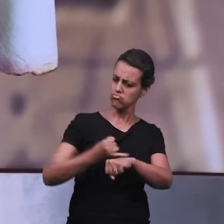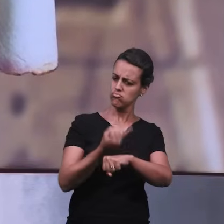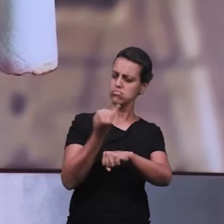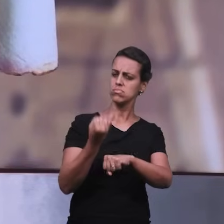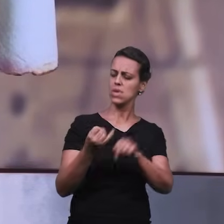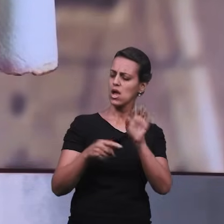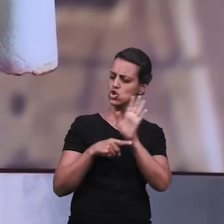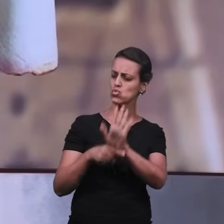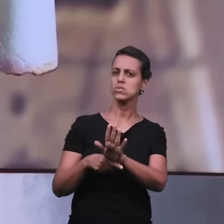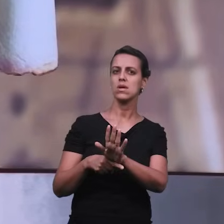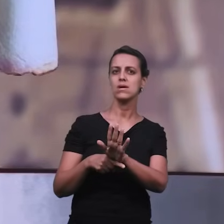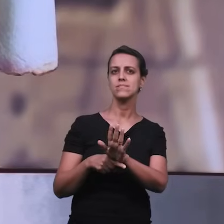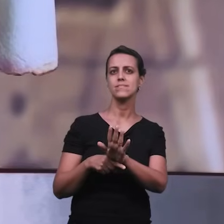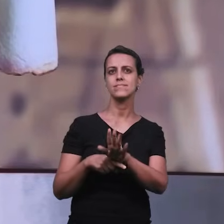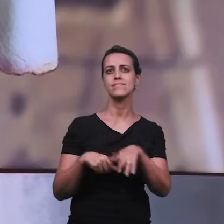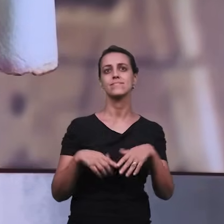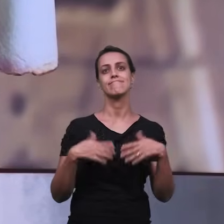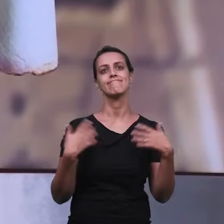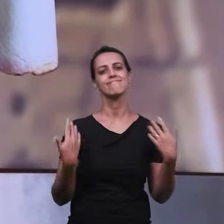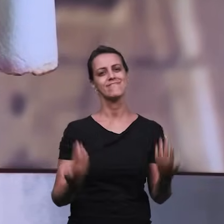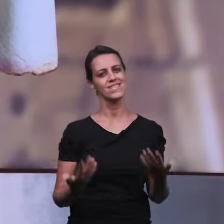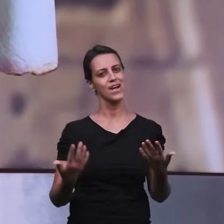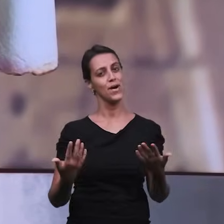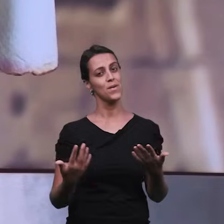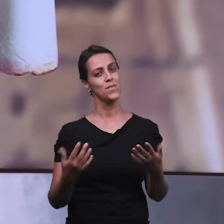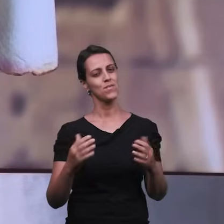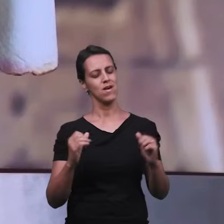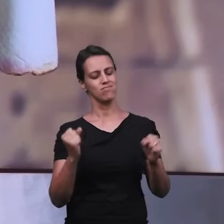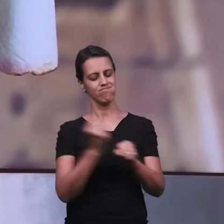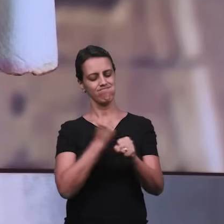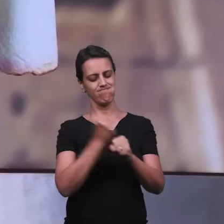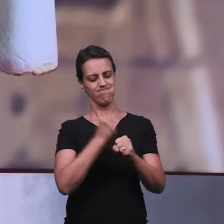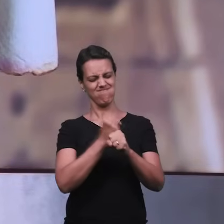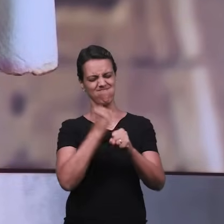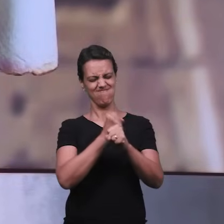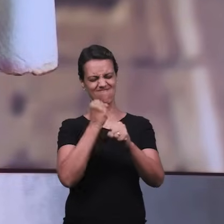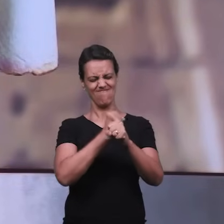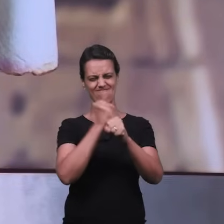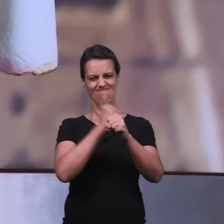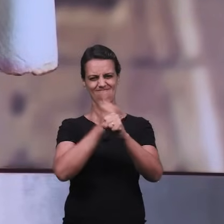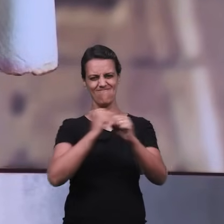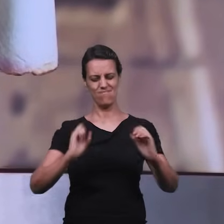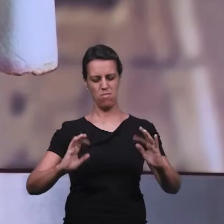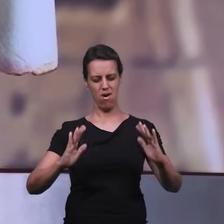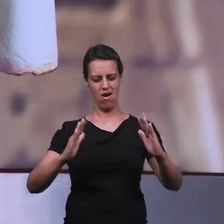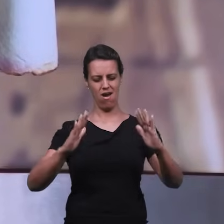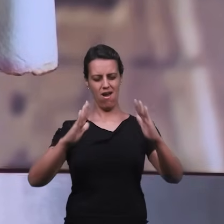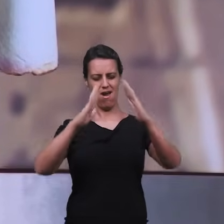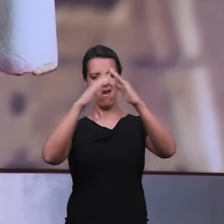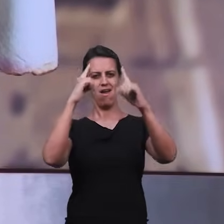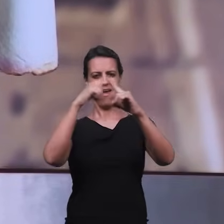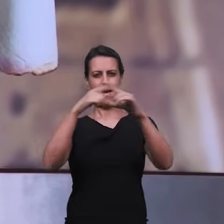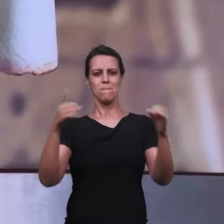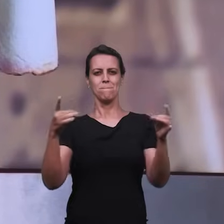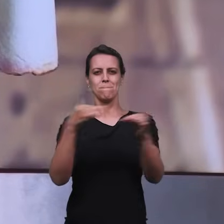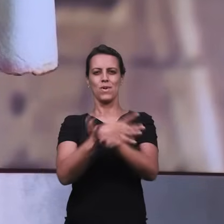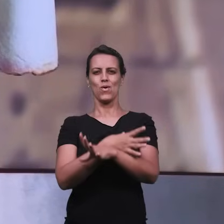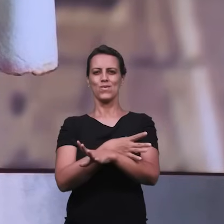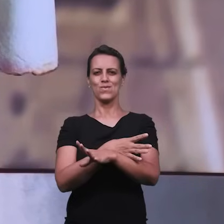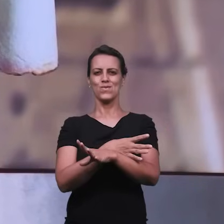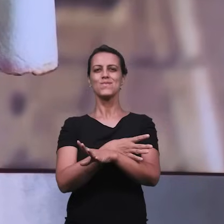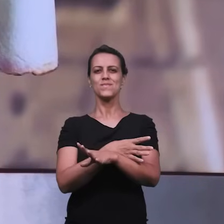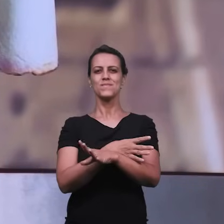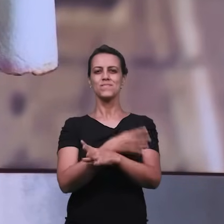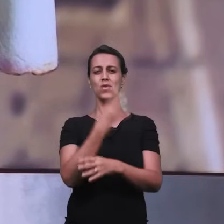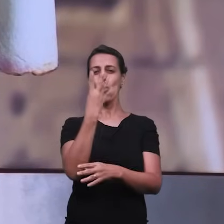ajudar. Então o templo ficou pronto em 4 anos. Mas tudo era muito simples,